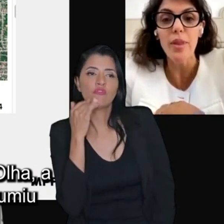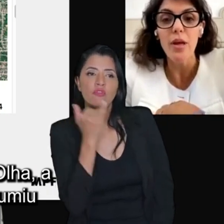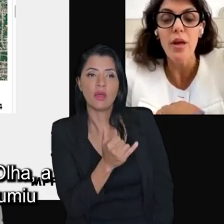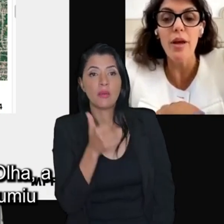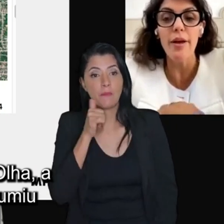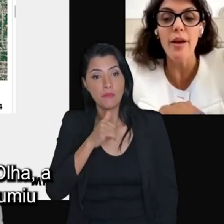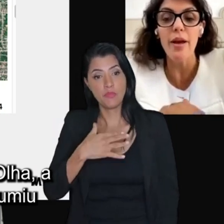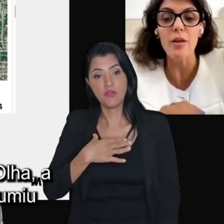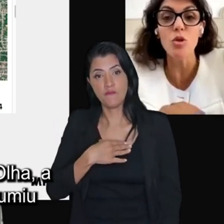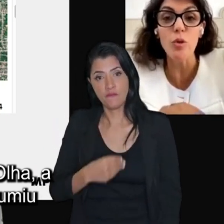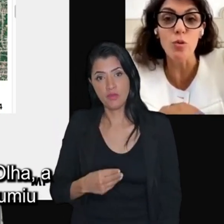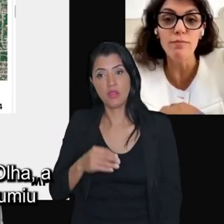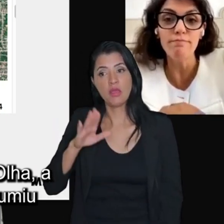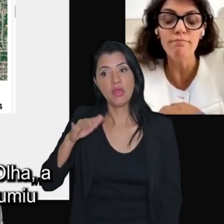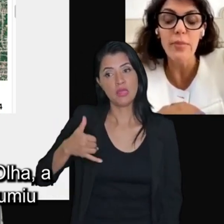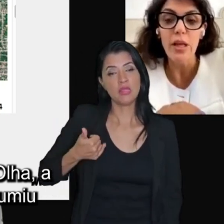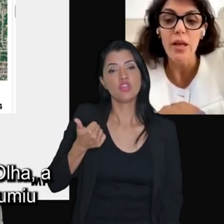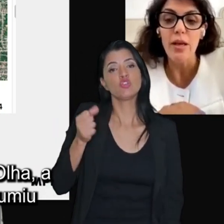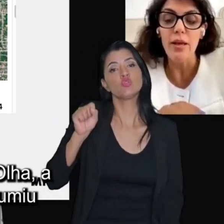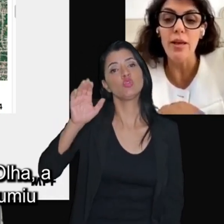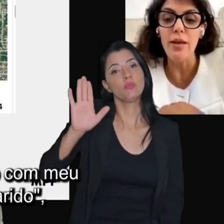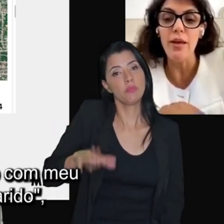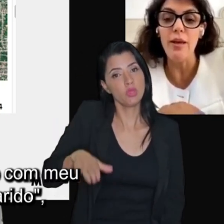menor sumiu